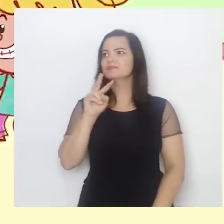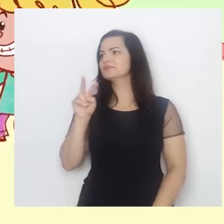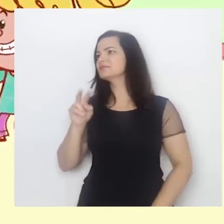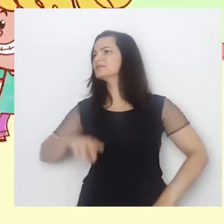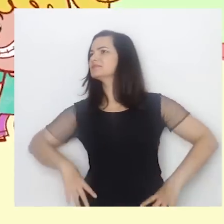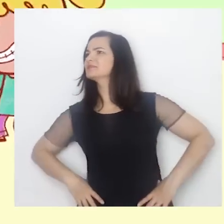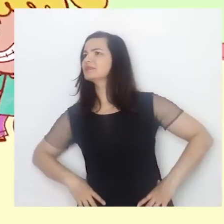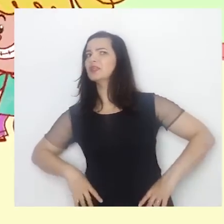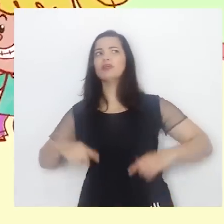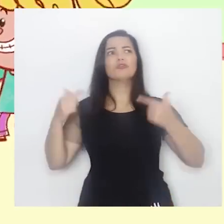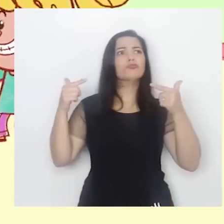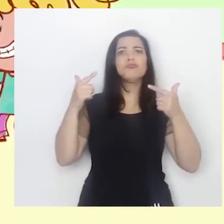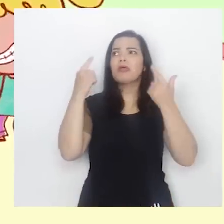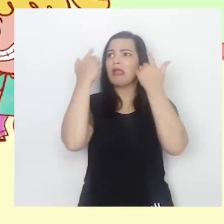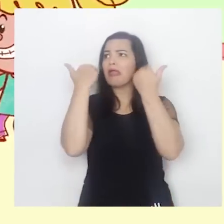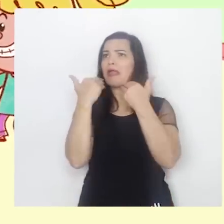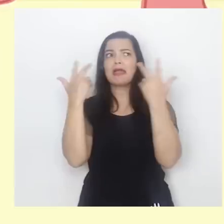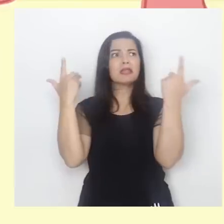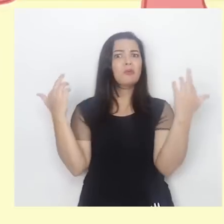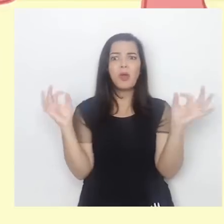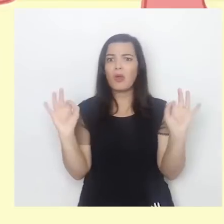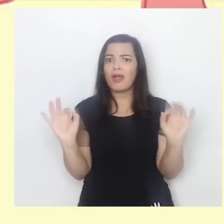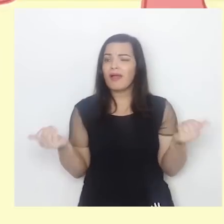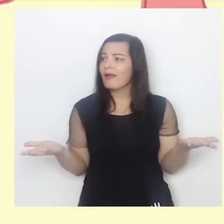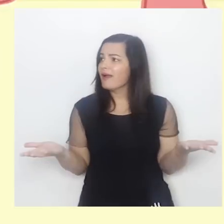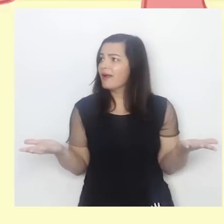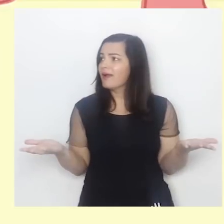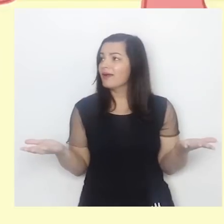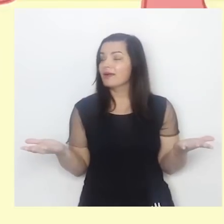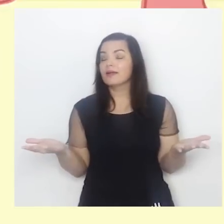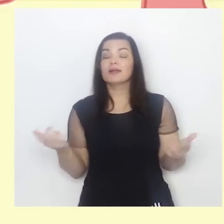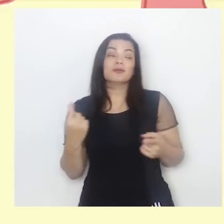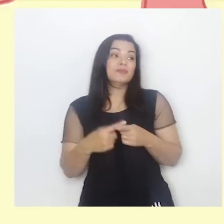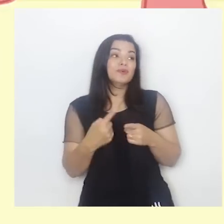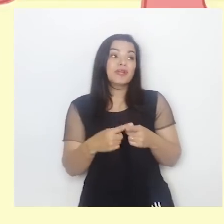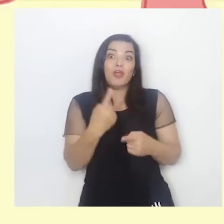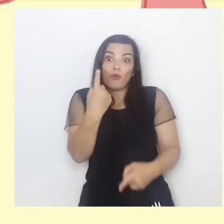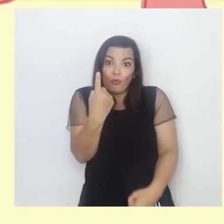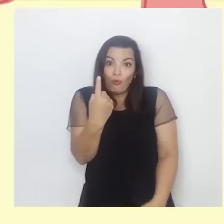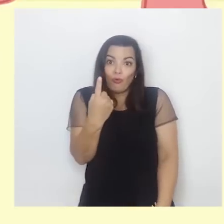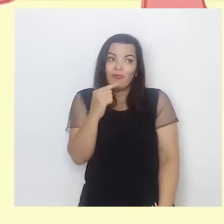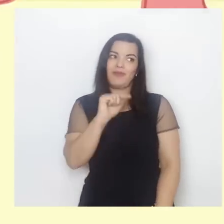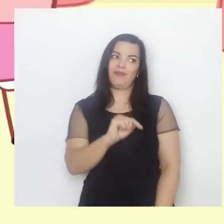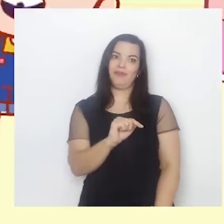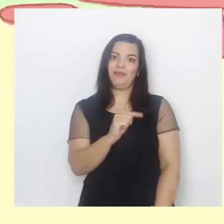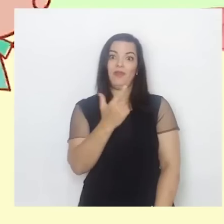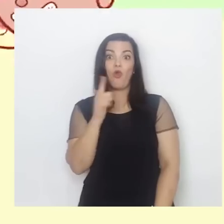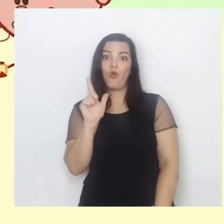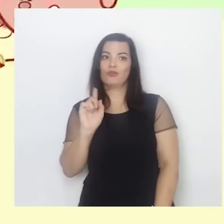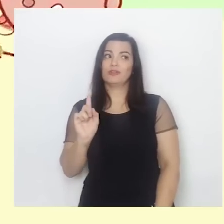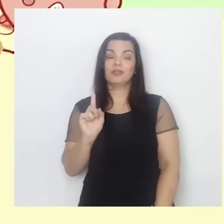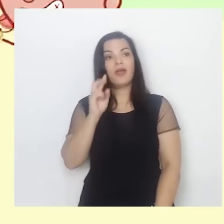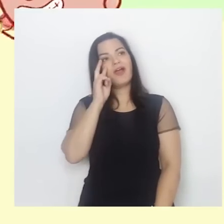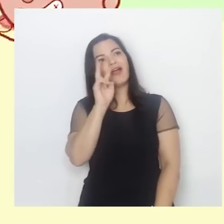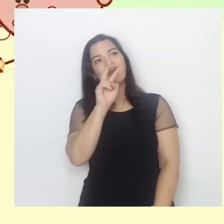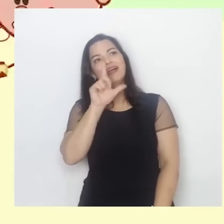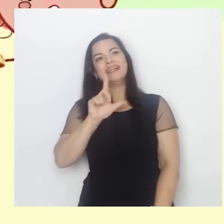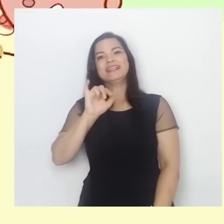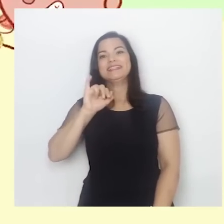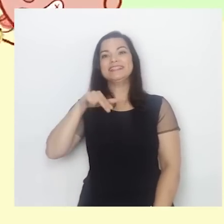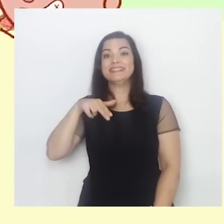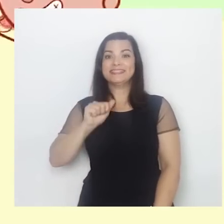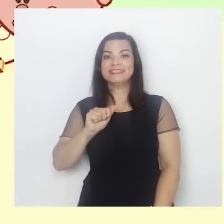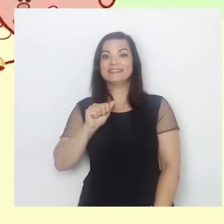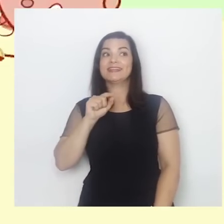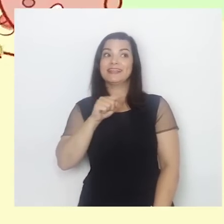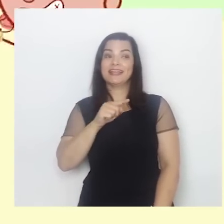Ninguém com cara repetida, Mica. É porque só tem uma delas aqui. Olha lá, Lina. Ela